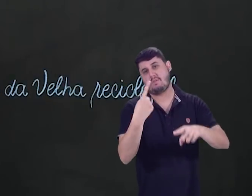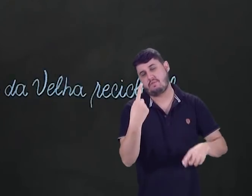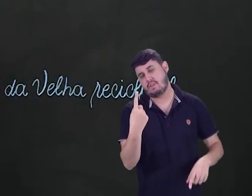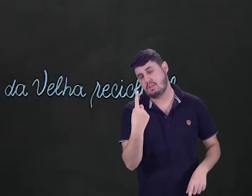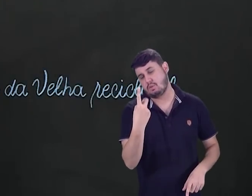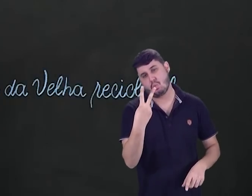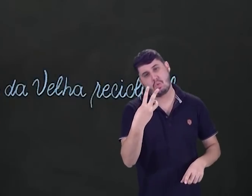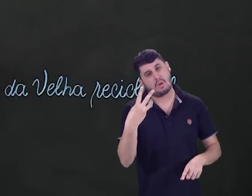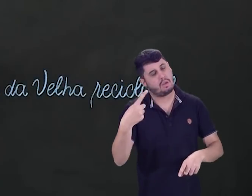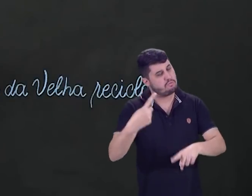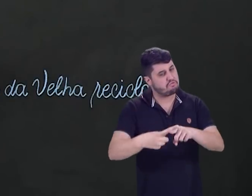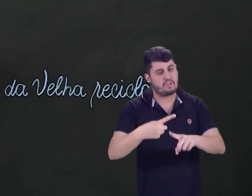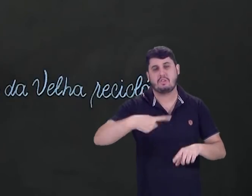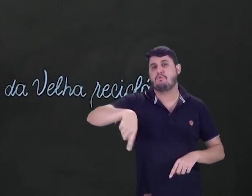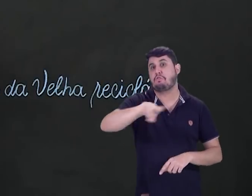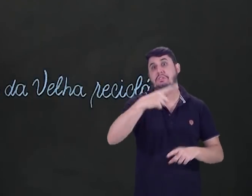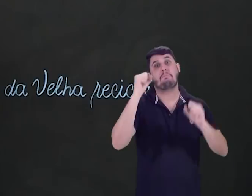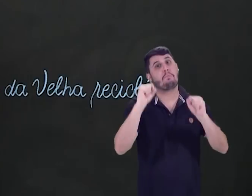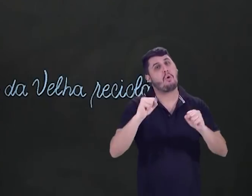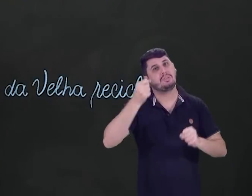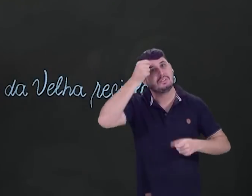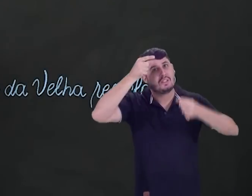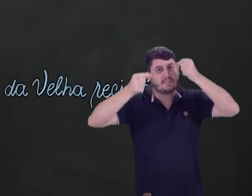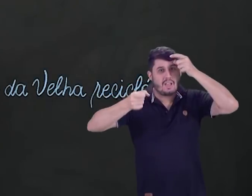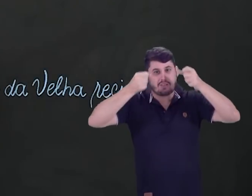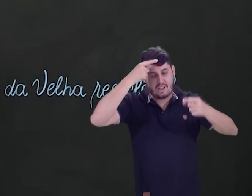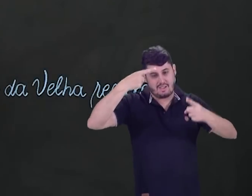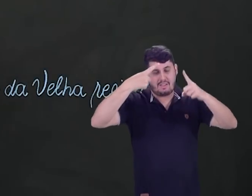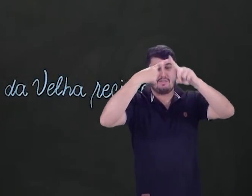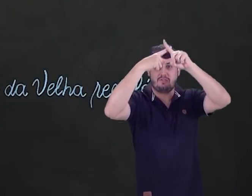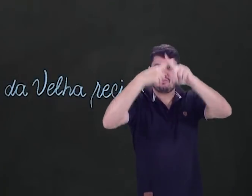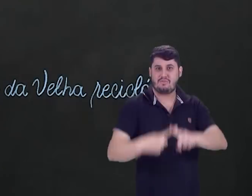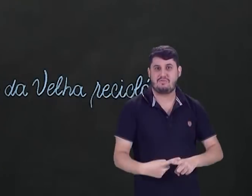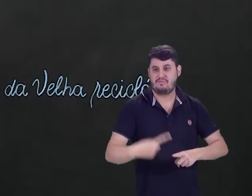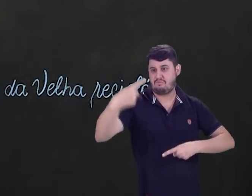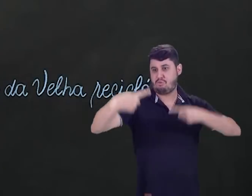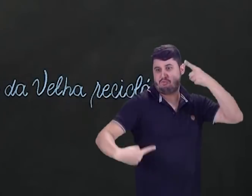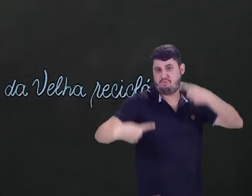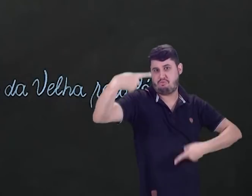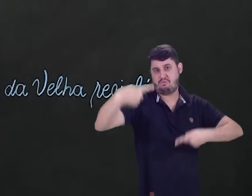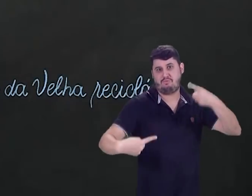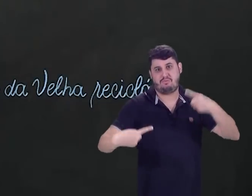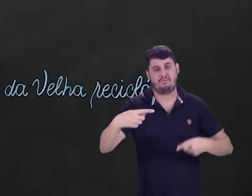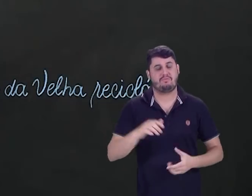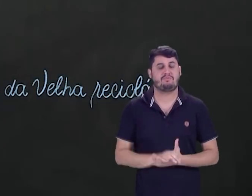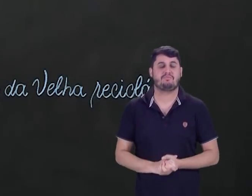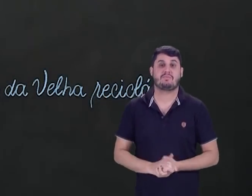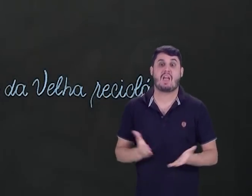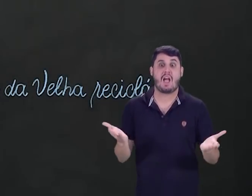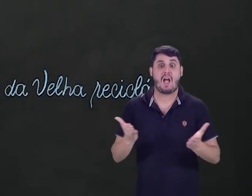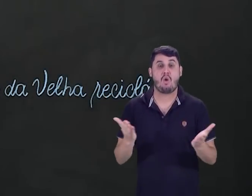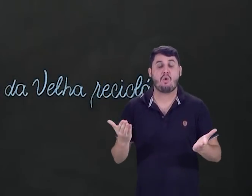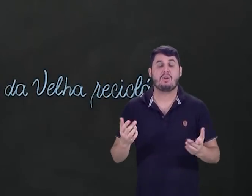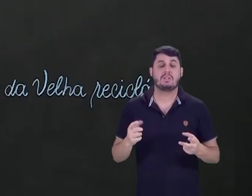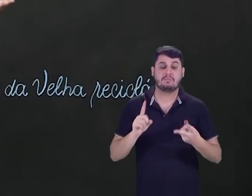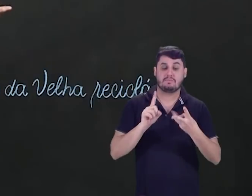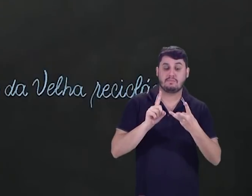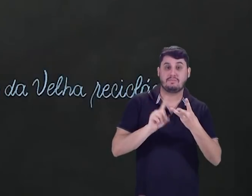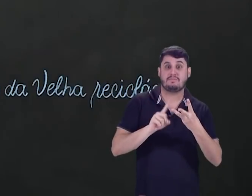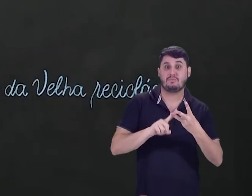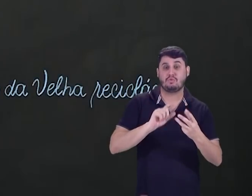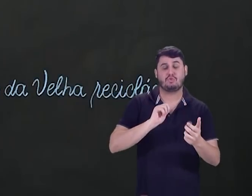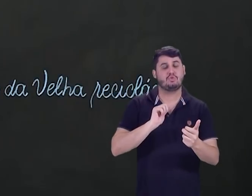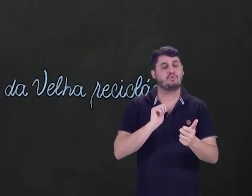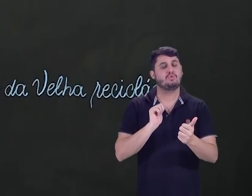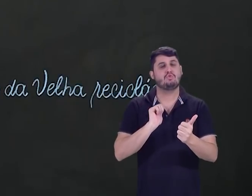torneio, que você vai se divertir muito. E para finalizar, agora um jogo bem conhecido, que normalmente a gente usa